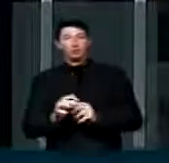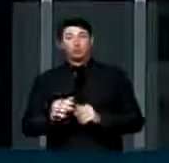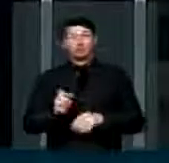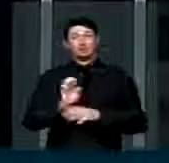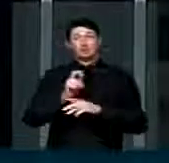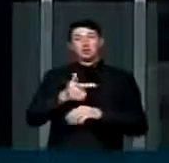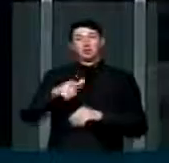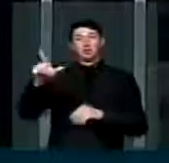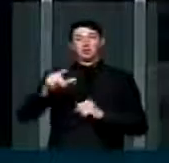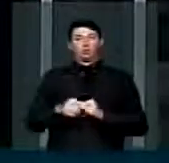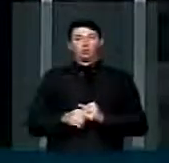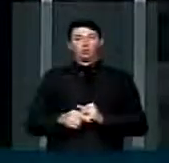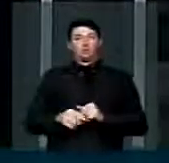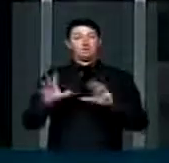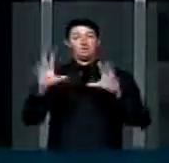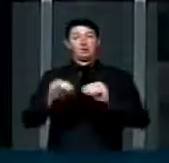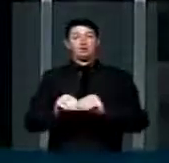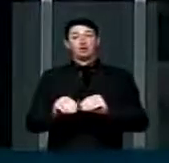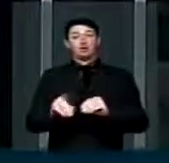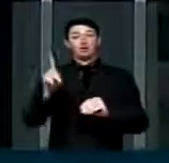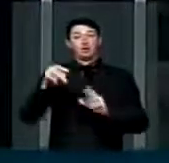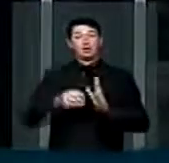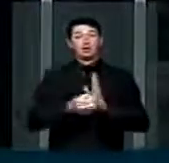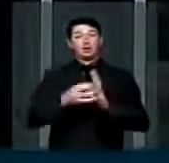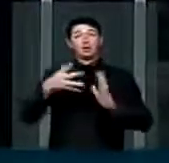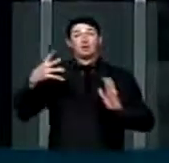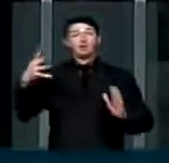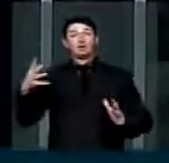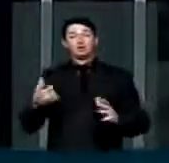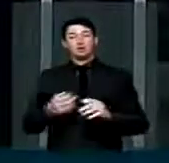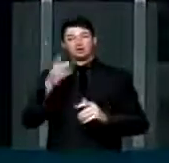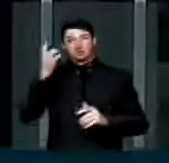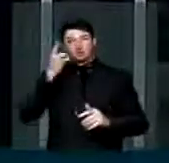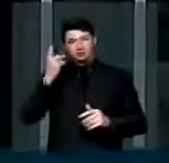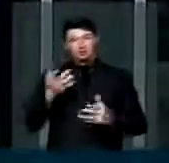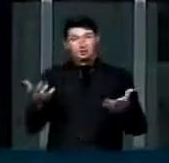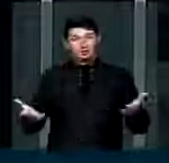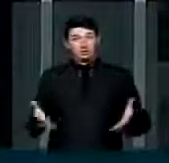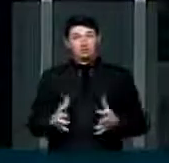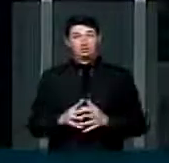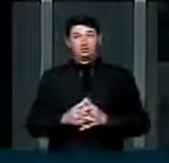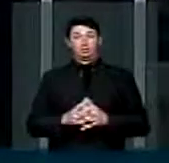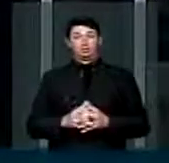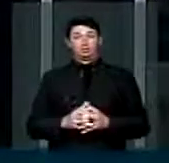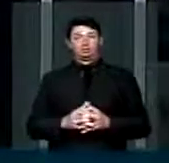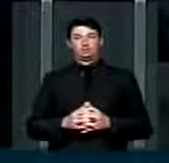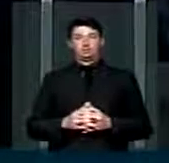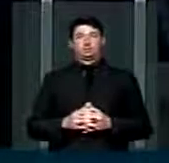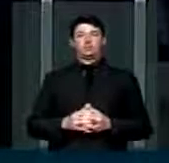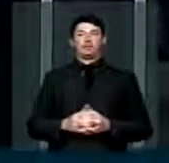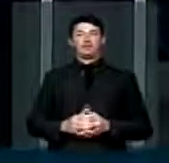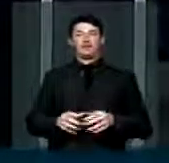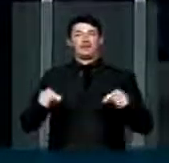outros estados, se mexeu no número de parlamentares. Portanto, senhor presidente,